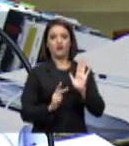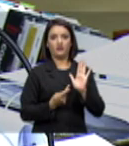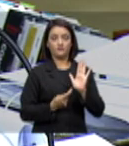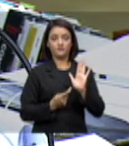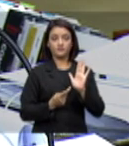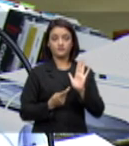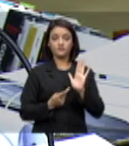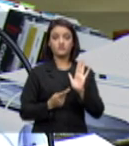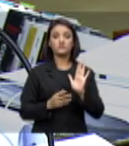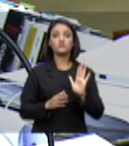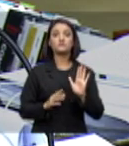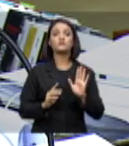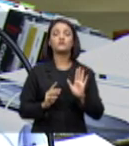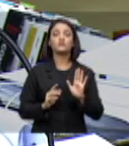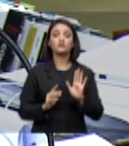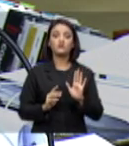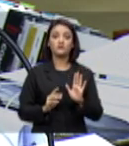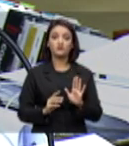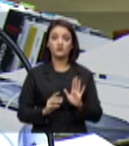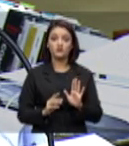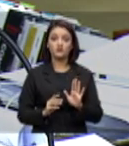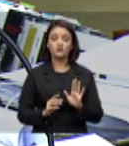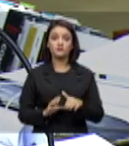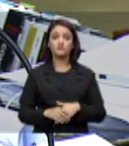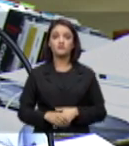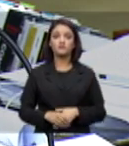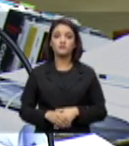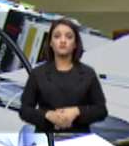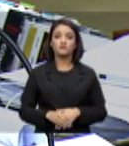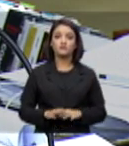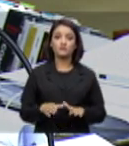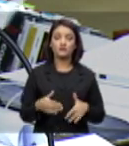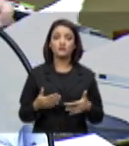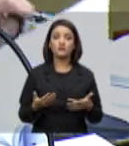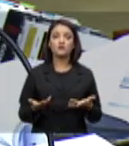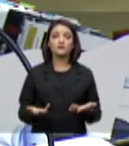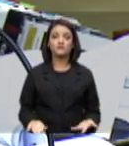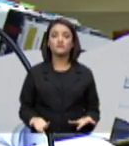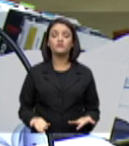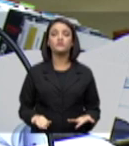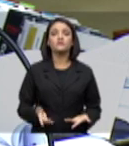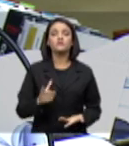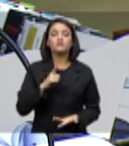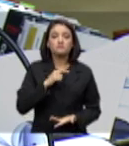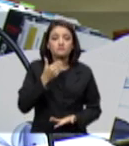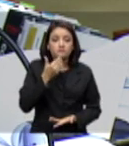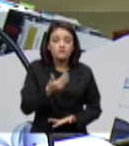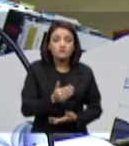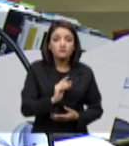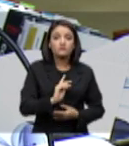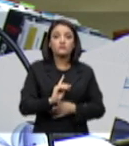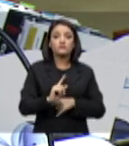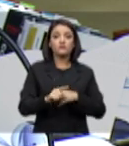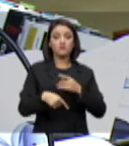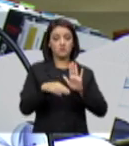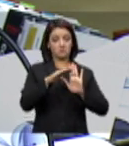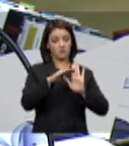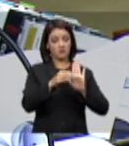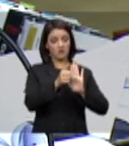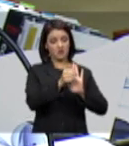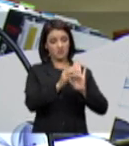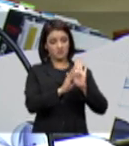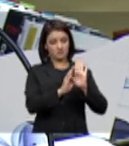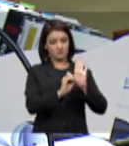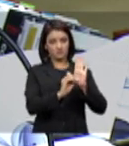forma a sucessiva podem taxativa limitando a atuação do órgão julgador depois faz o